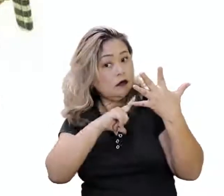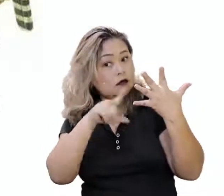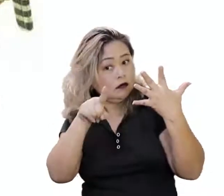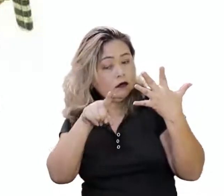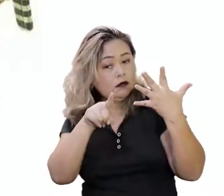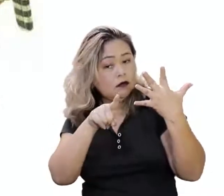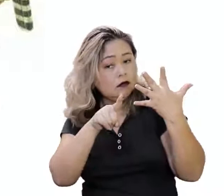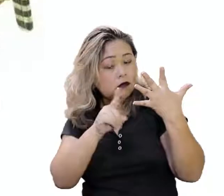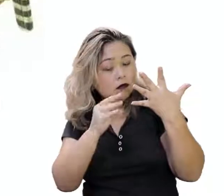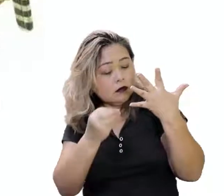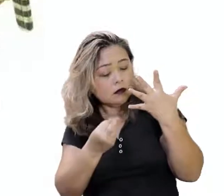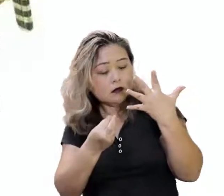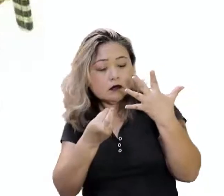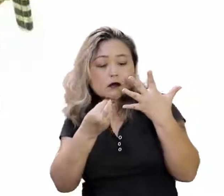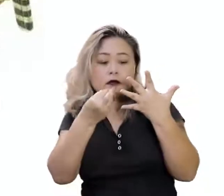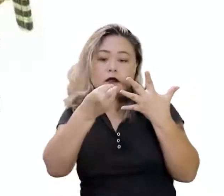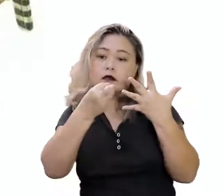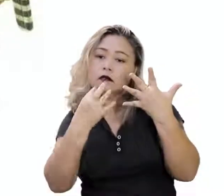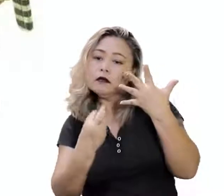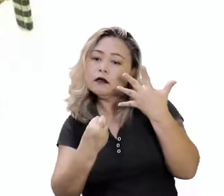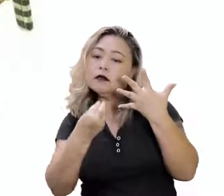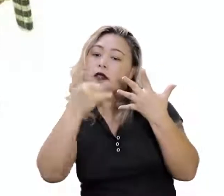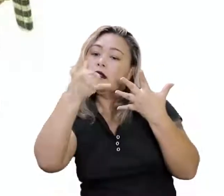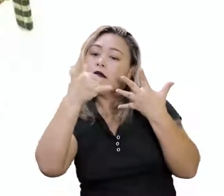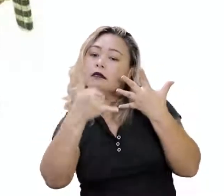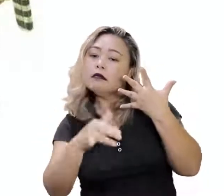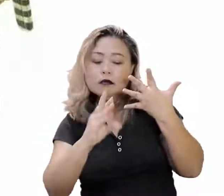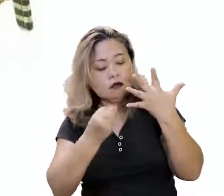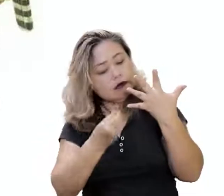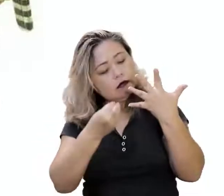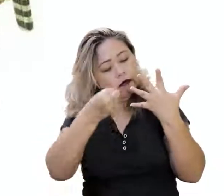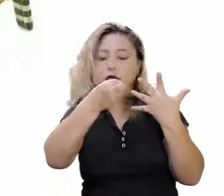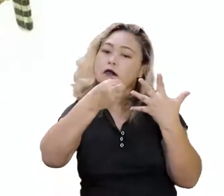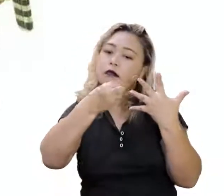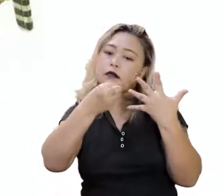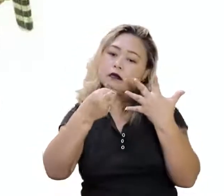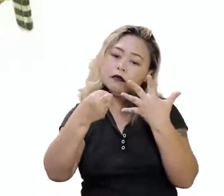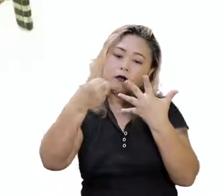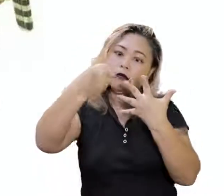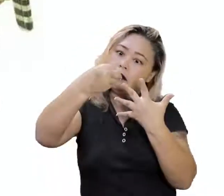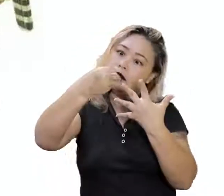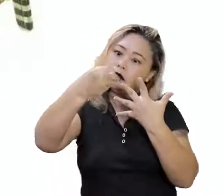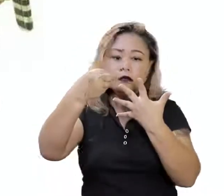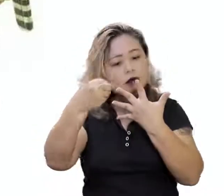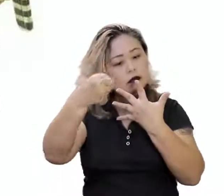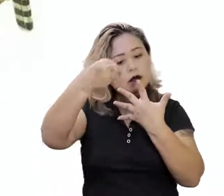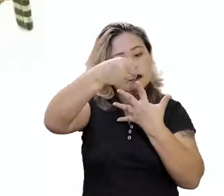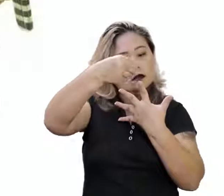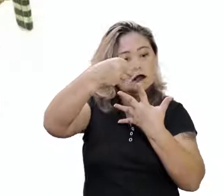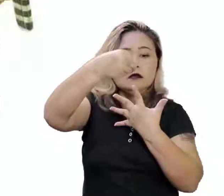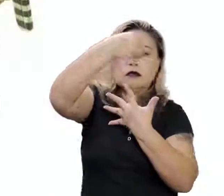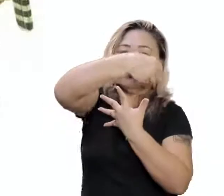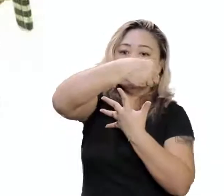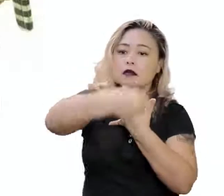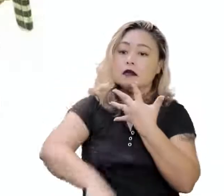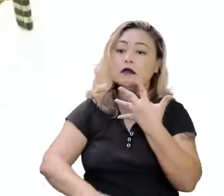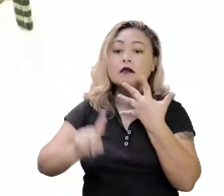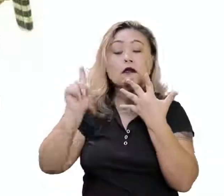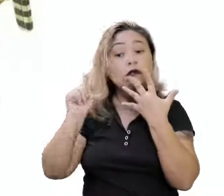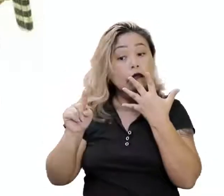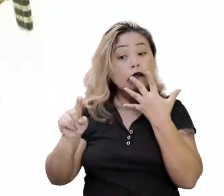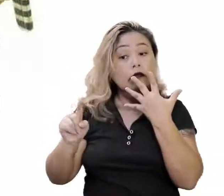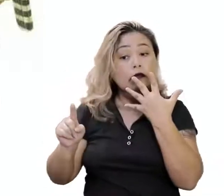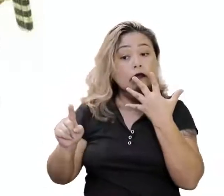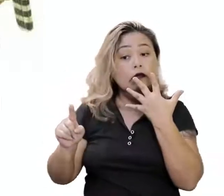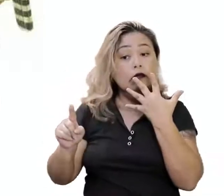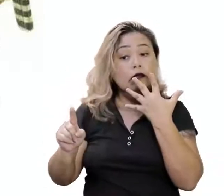ter a transferência de energia que vai passar nessa cadeia alimentar. Como ela está